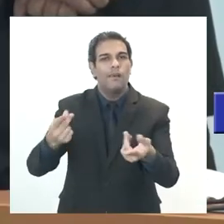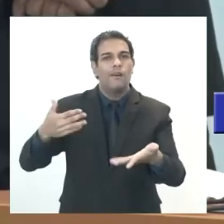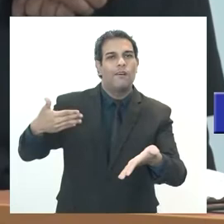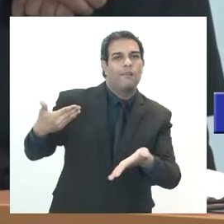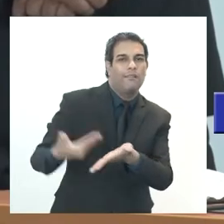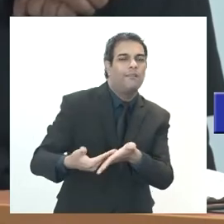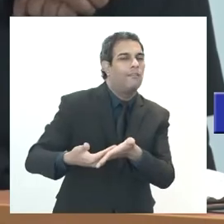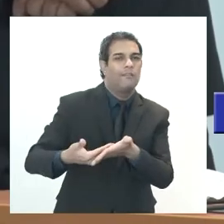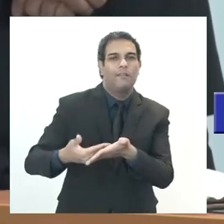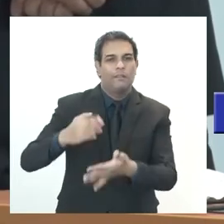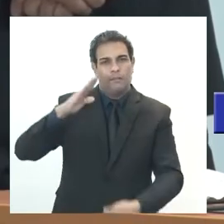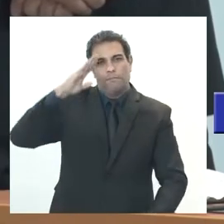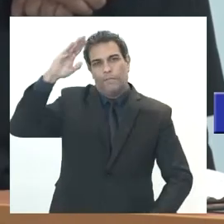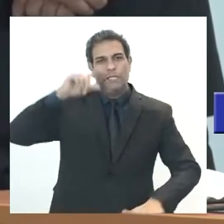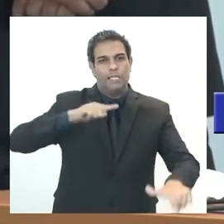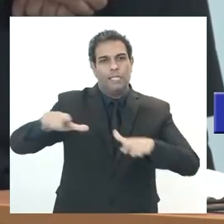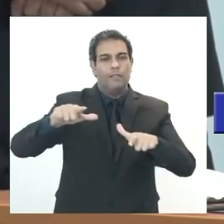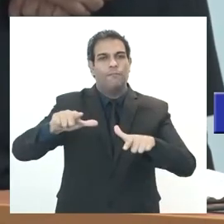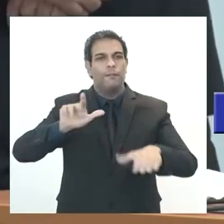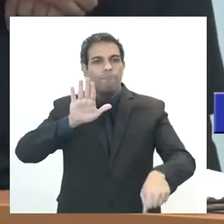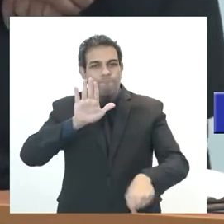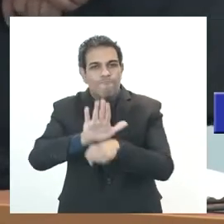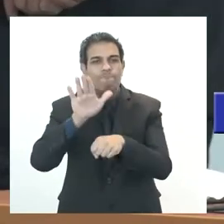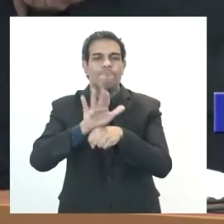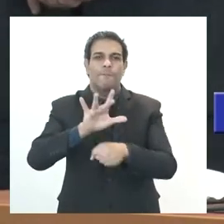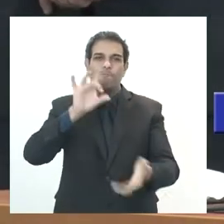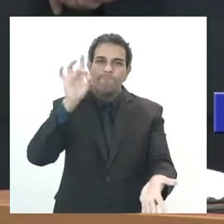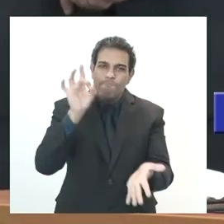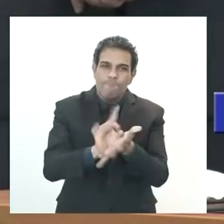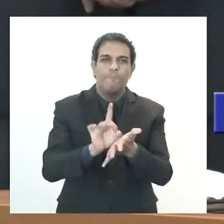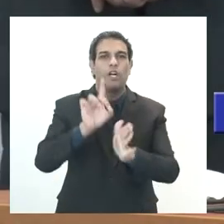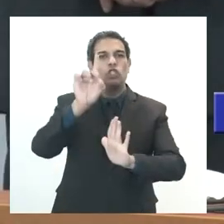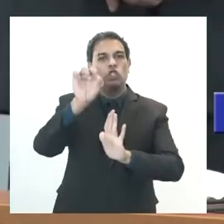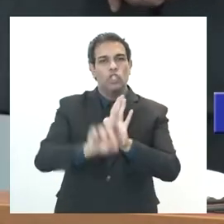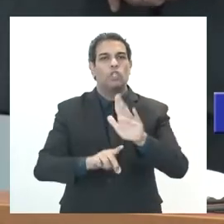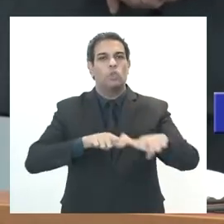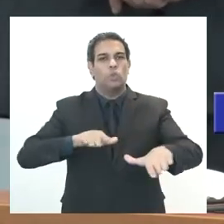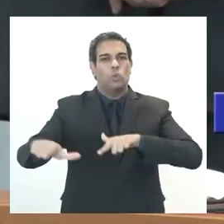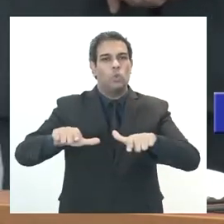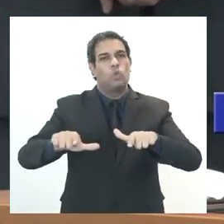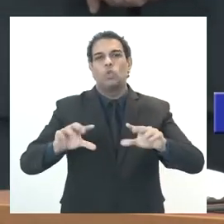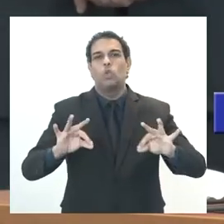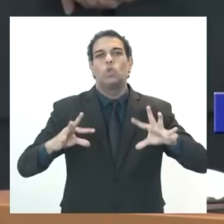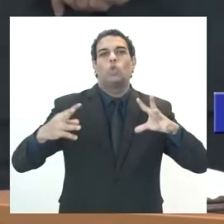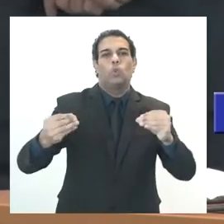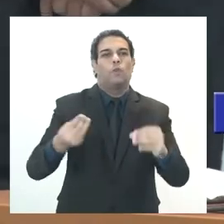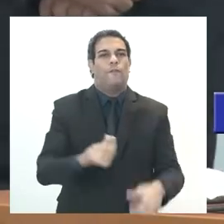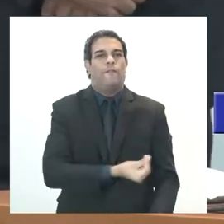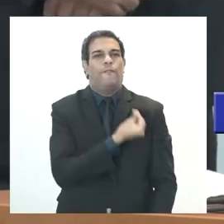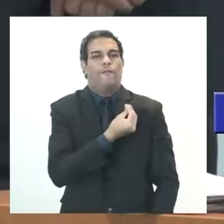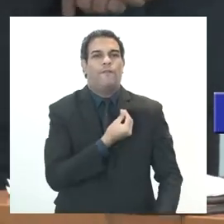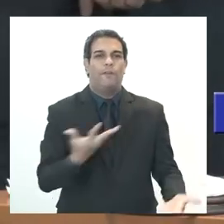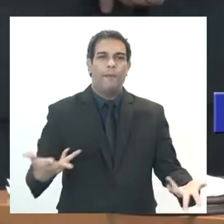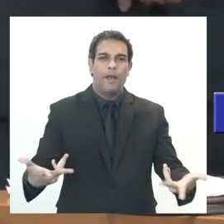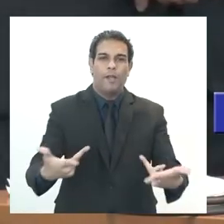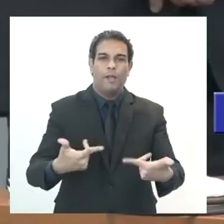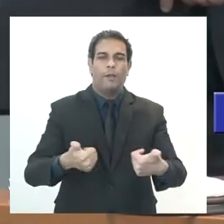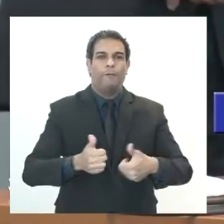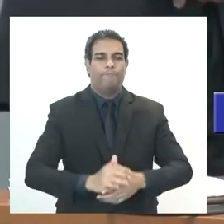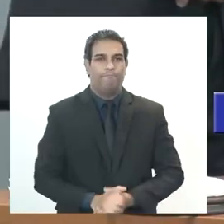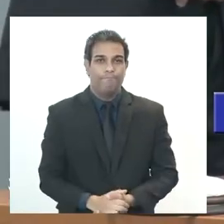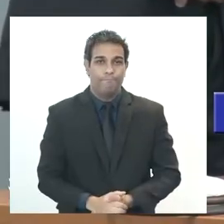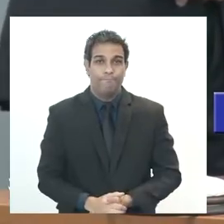fundamental que desenvolveu em prol da sociedade pelo direito dos trabalhadores em uma vida melhor é